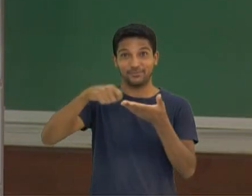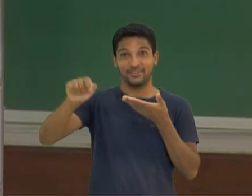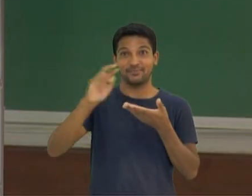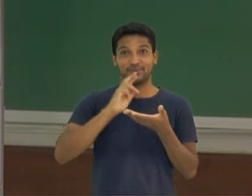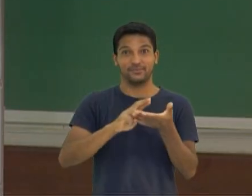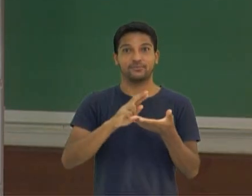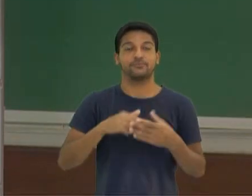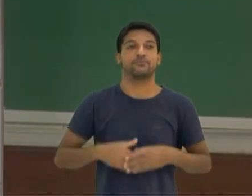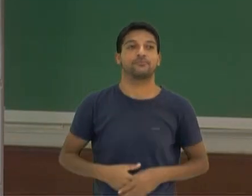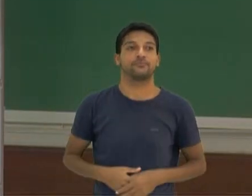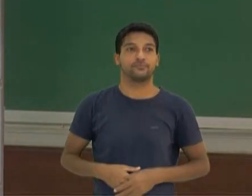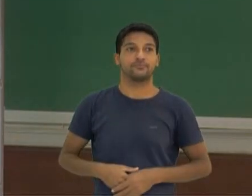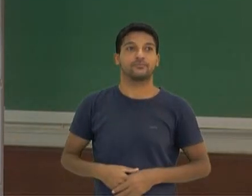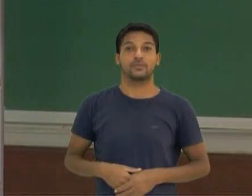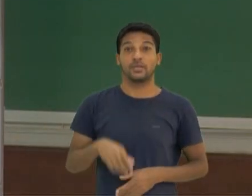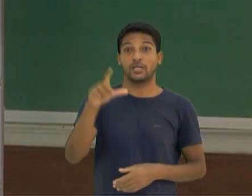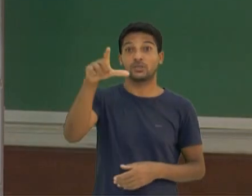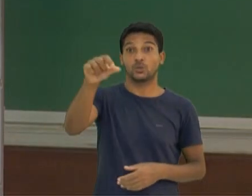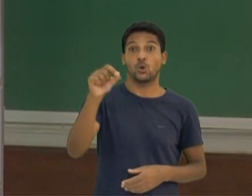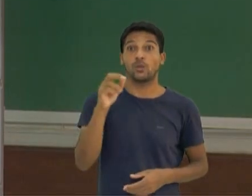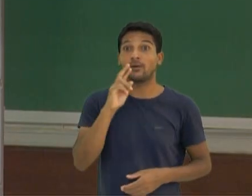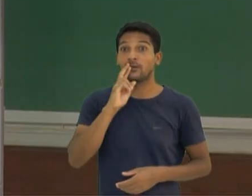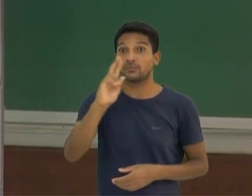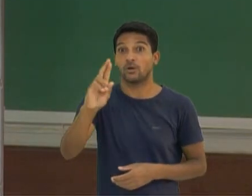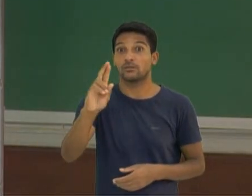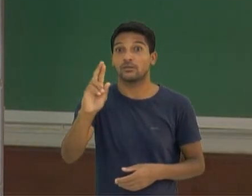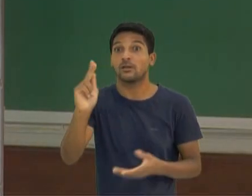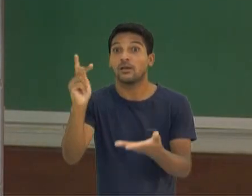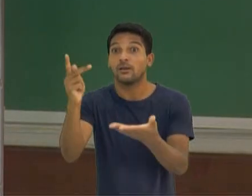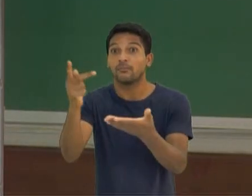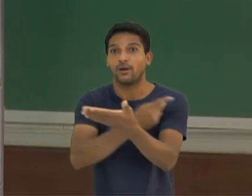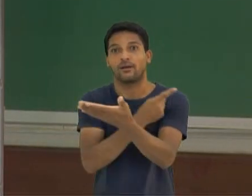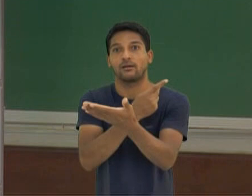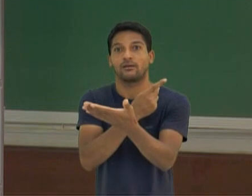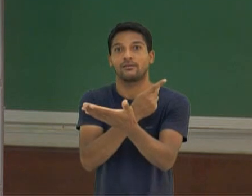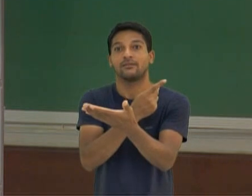então, produção. Assinale a alternativa